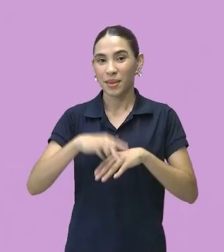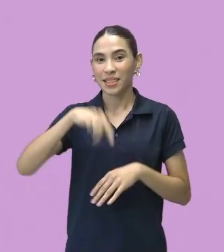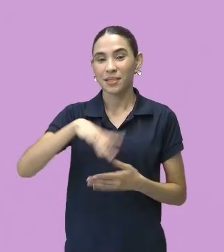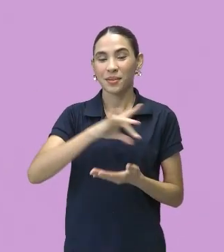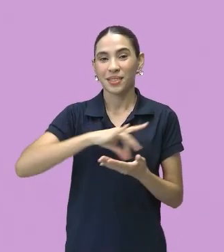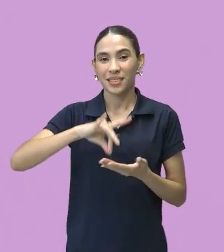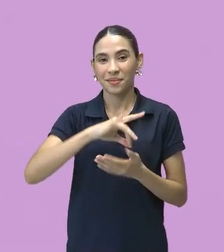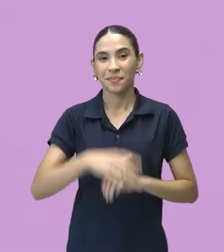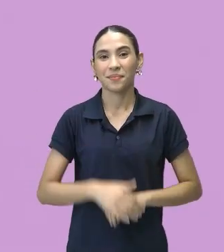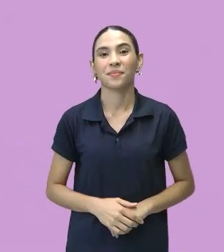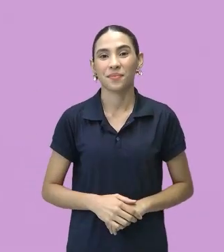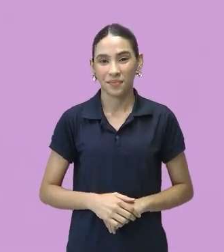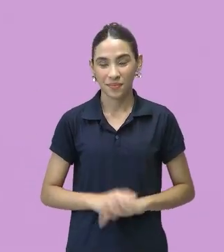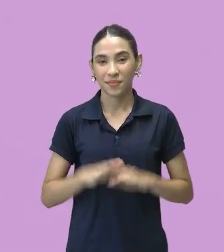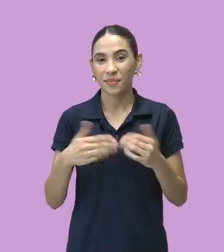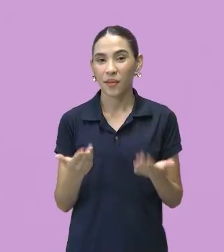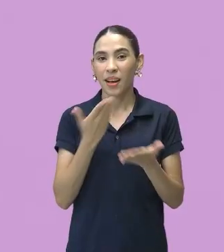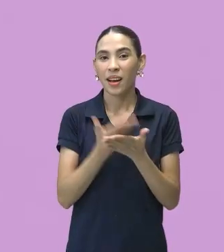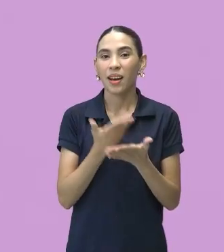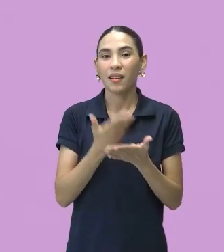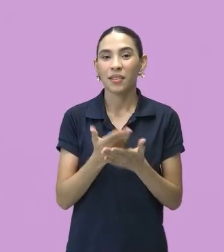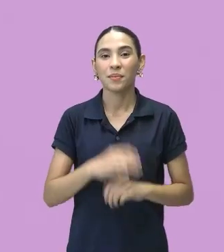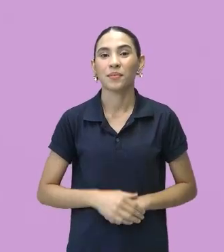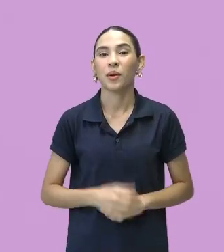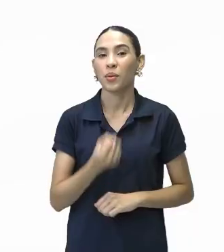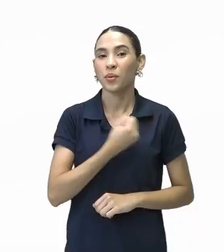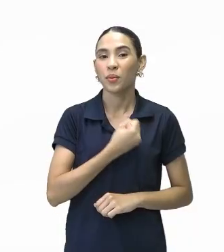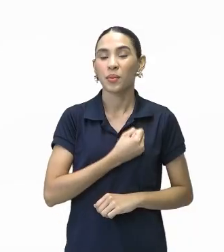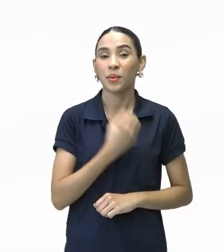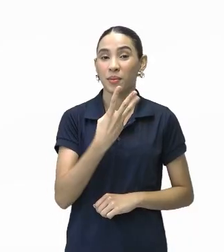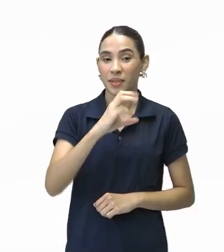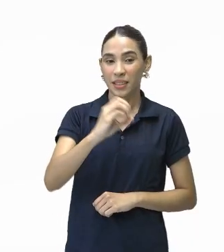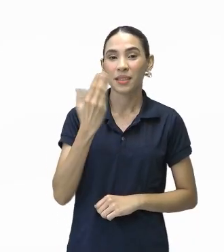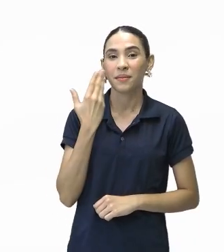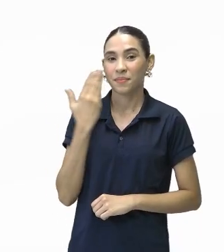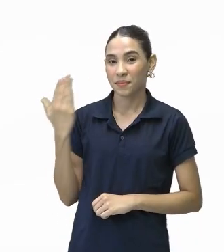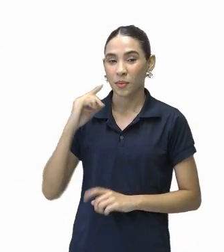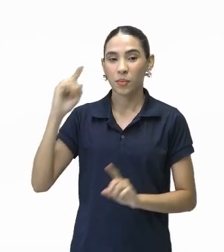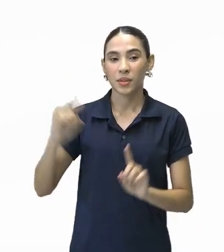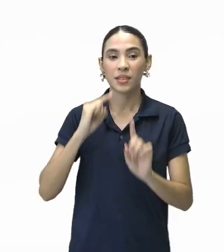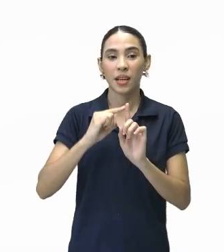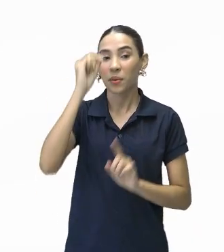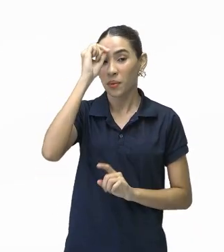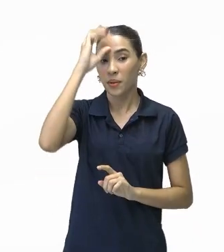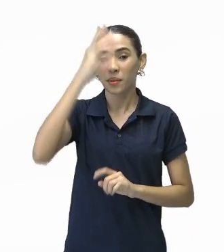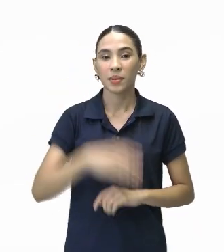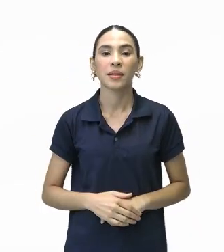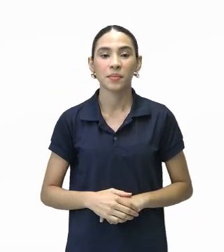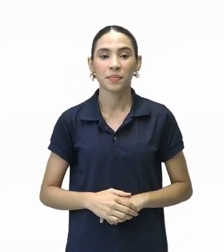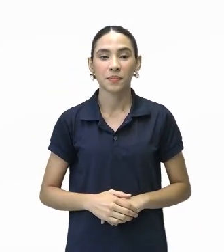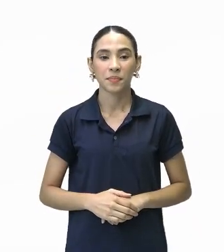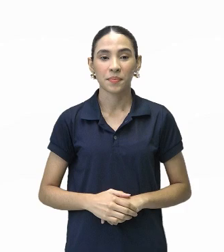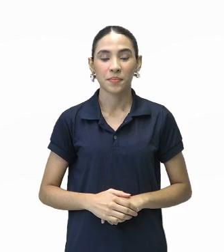aqui do Centro de Mídias, e esta será a nossa aula de número 30, que tem como objeto de conhecimento